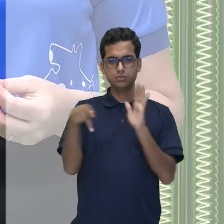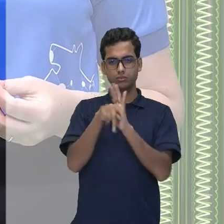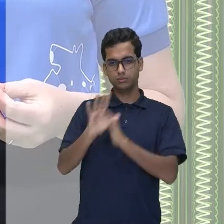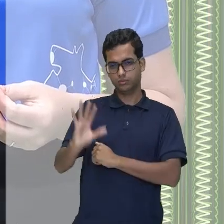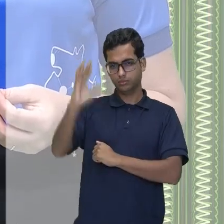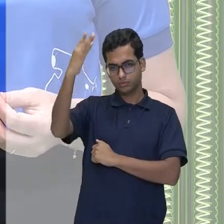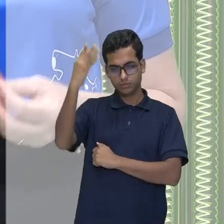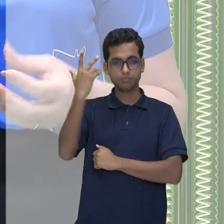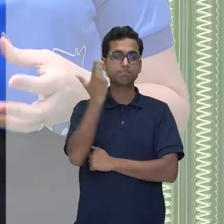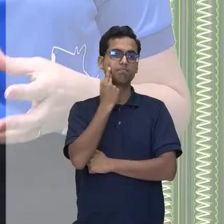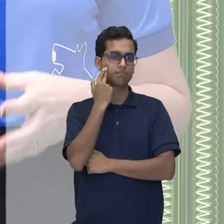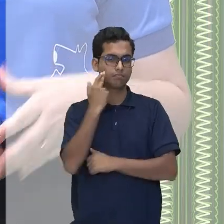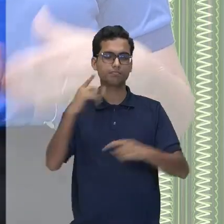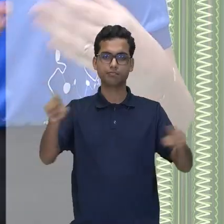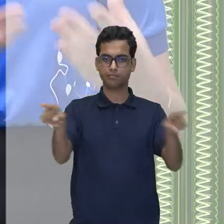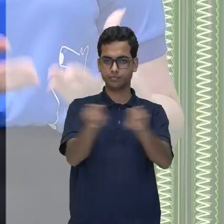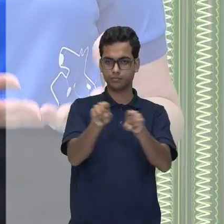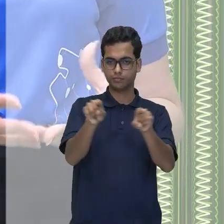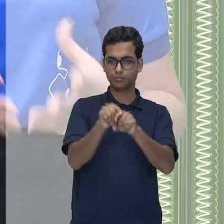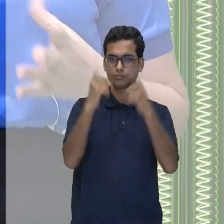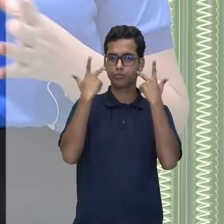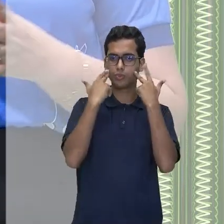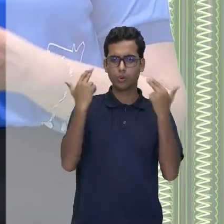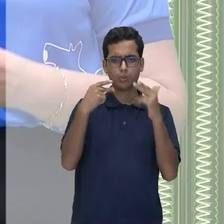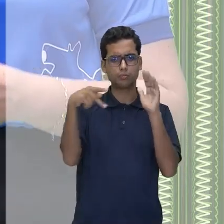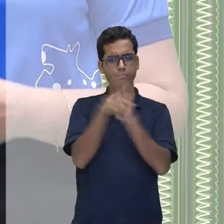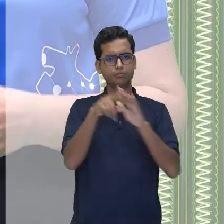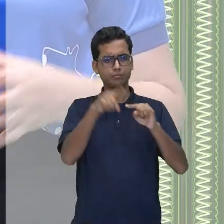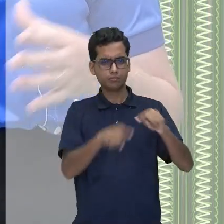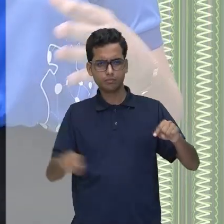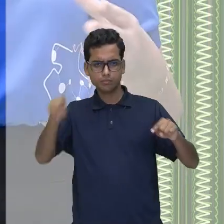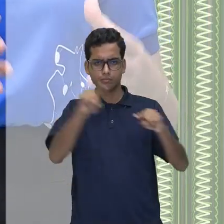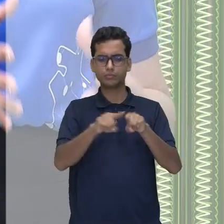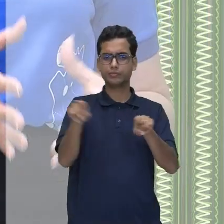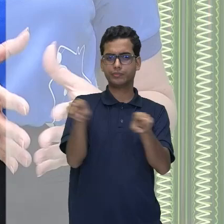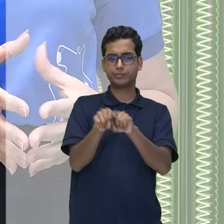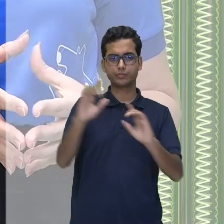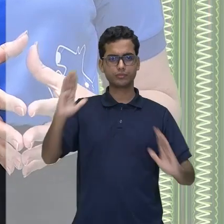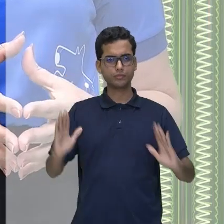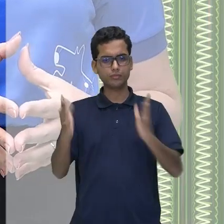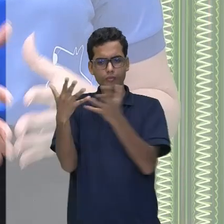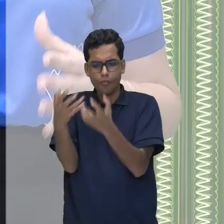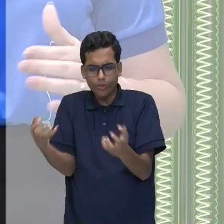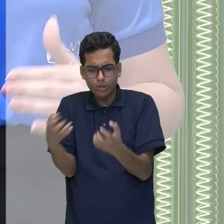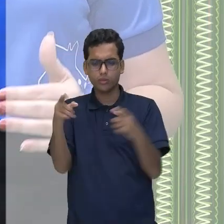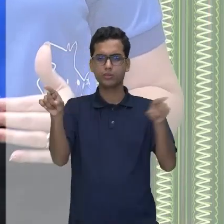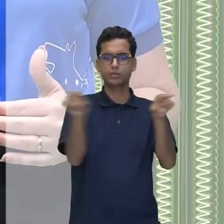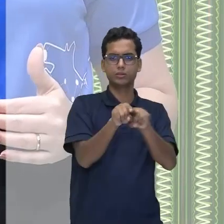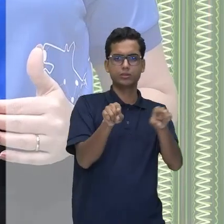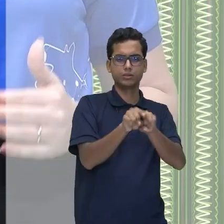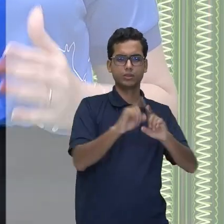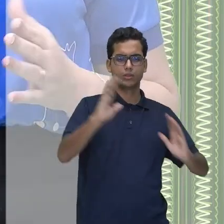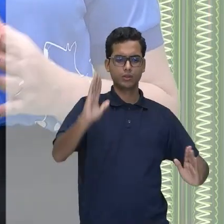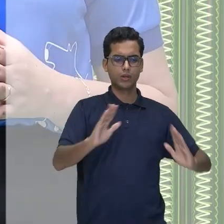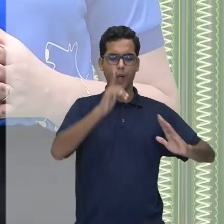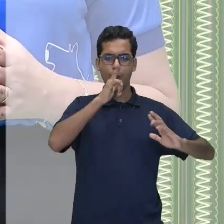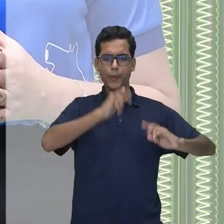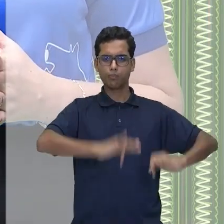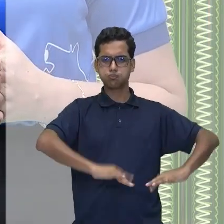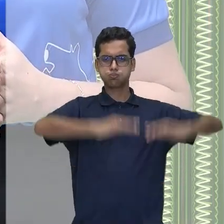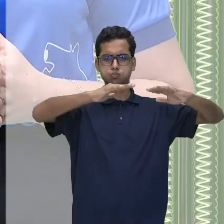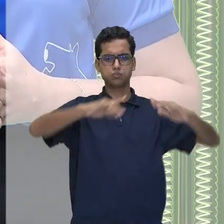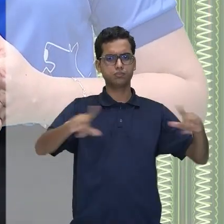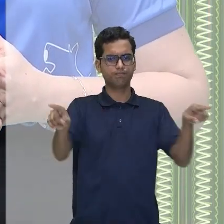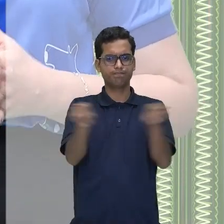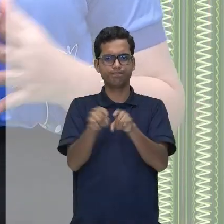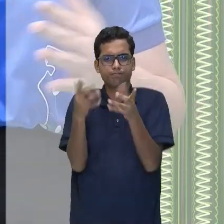acontecer normalmente, né, a cada ciclo, um período de seca com um período de cheias, e a gente percebe que esse período de seca